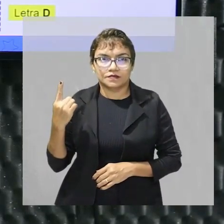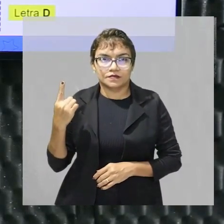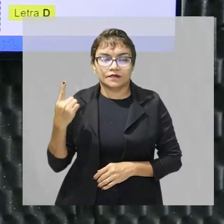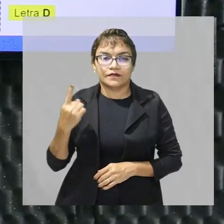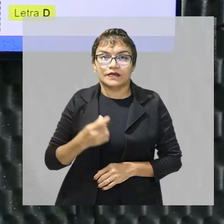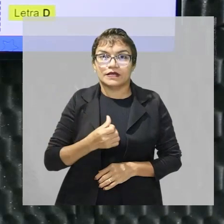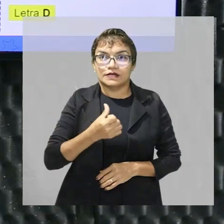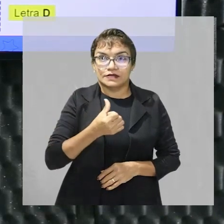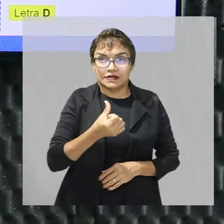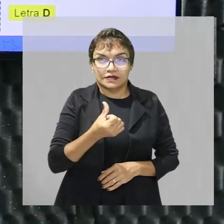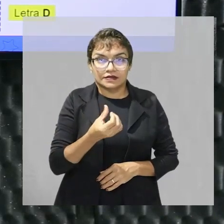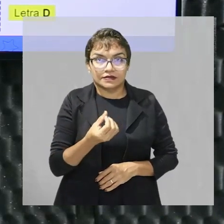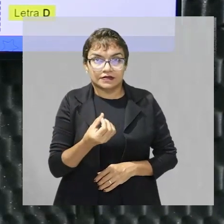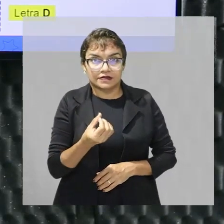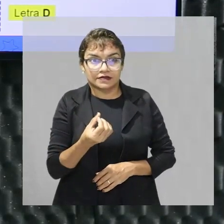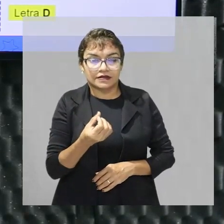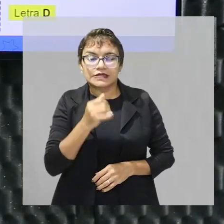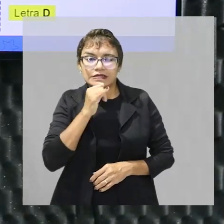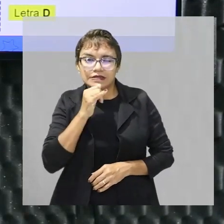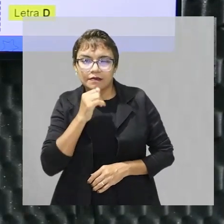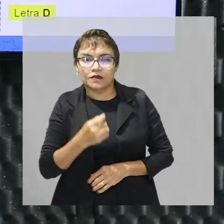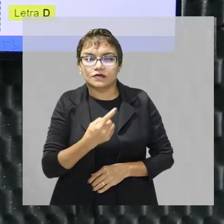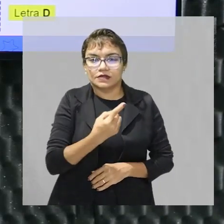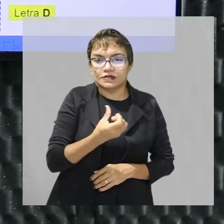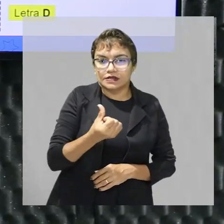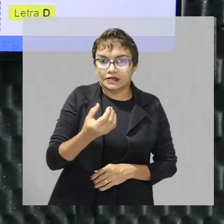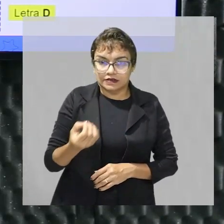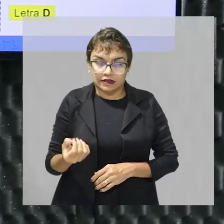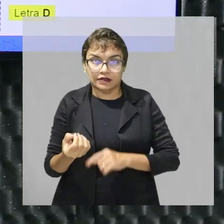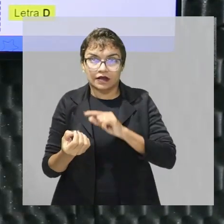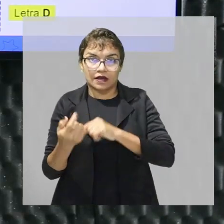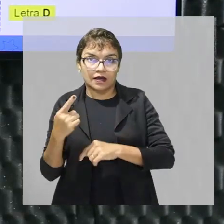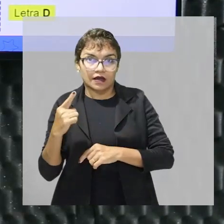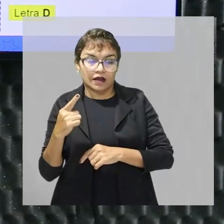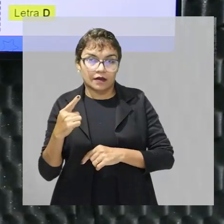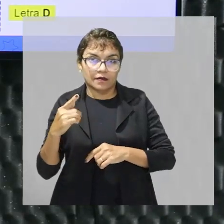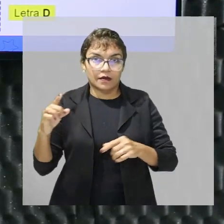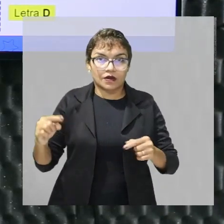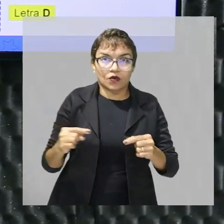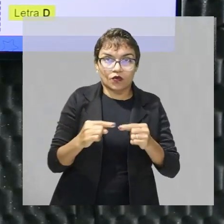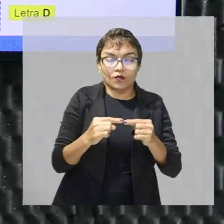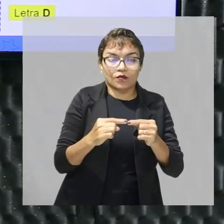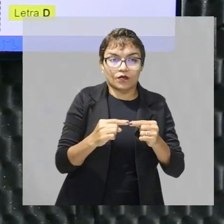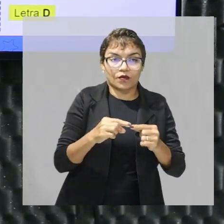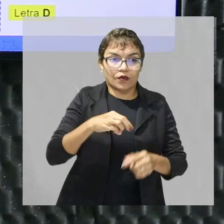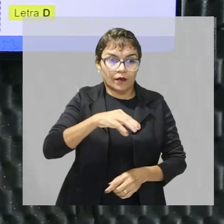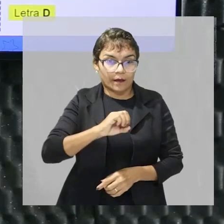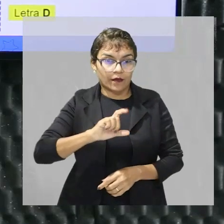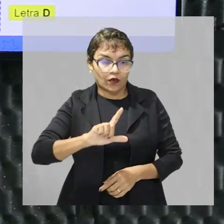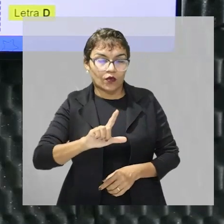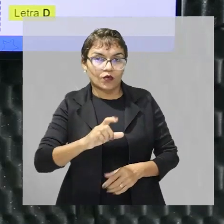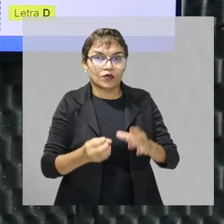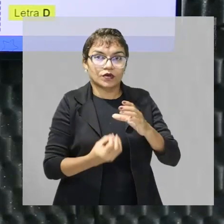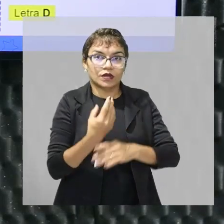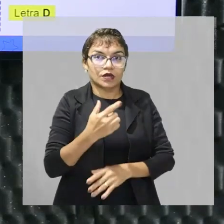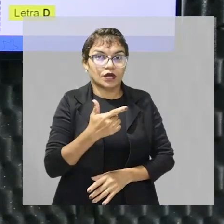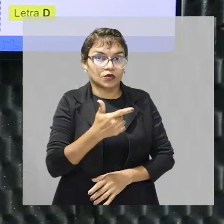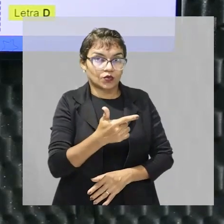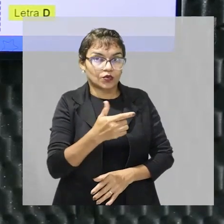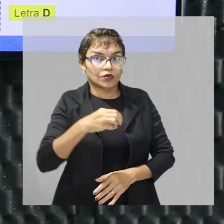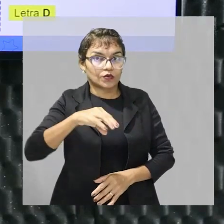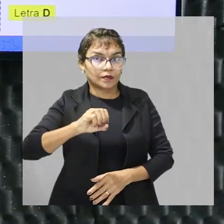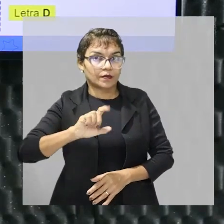já encontramos. Então, 160 gramas, né, que corresponde a 1 mol, vai gerar, né, 2 mols, ou